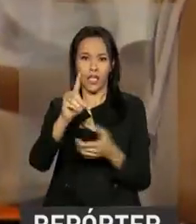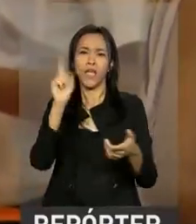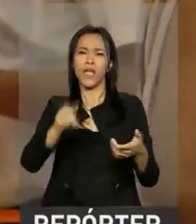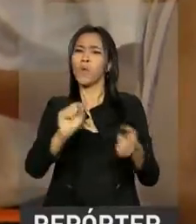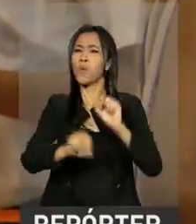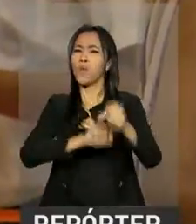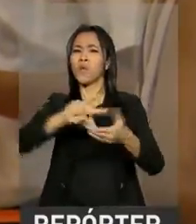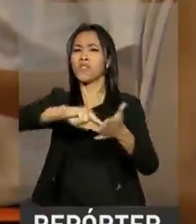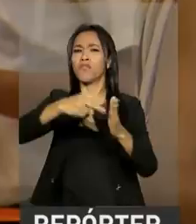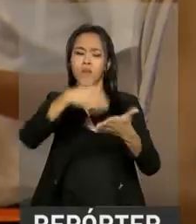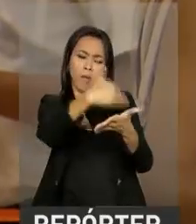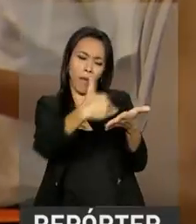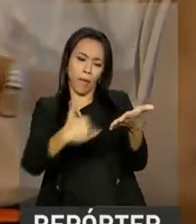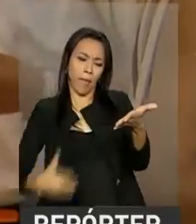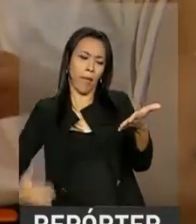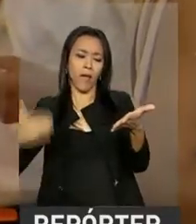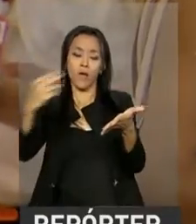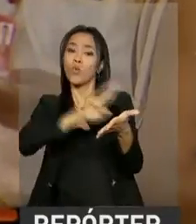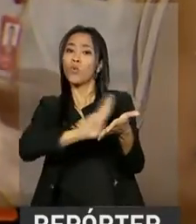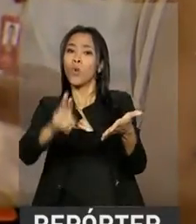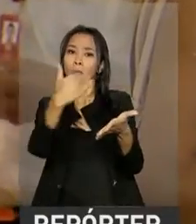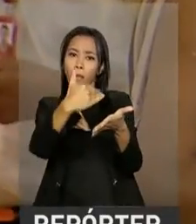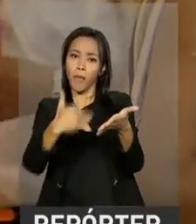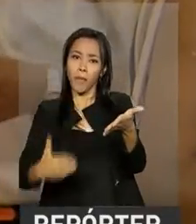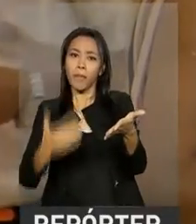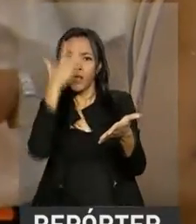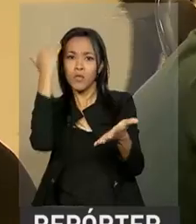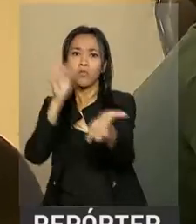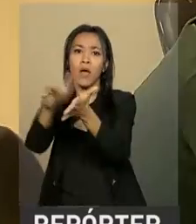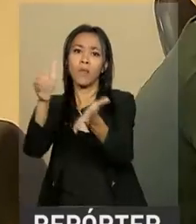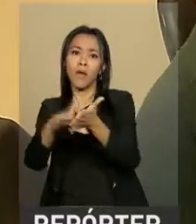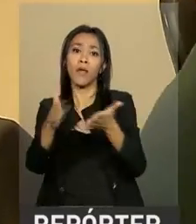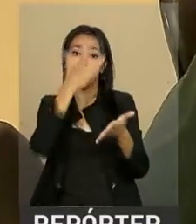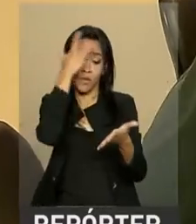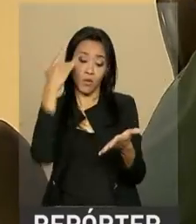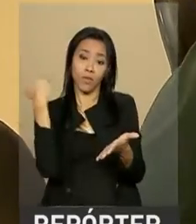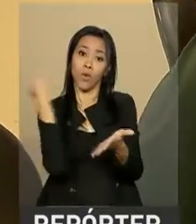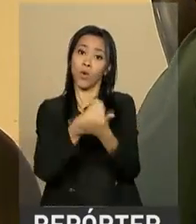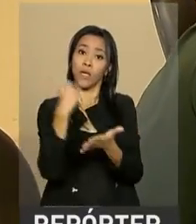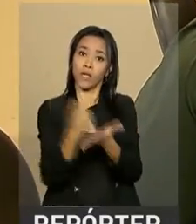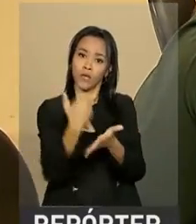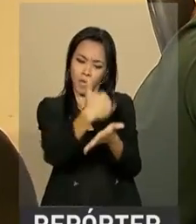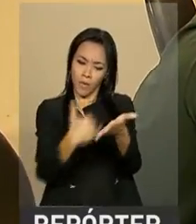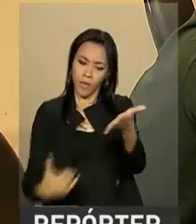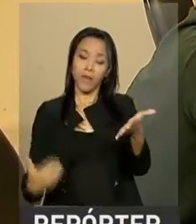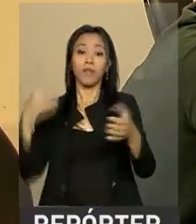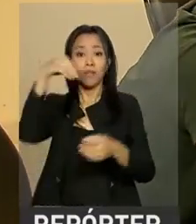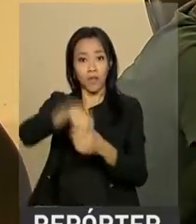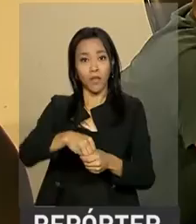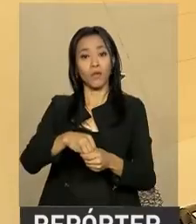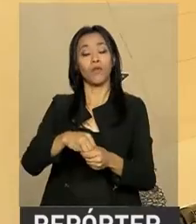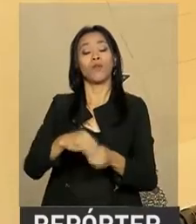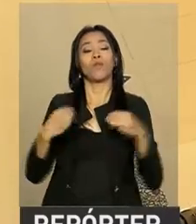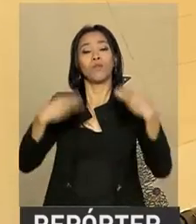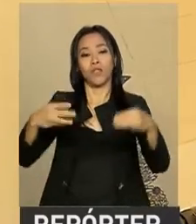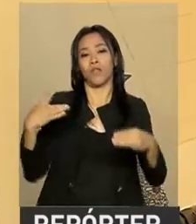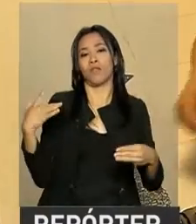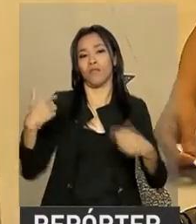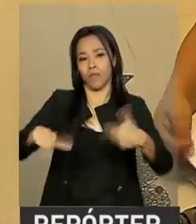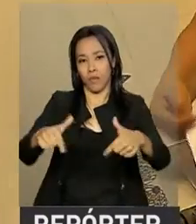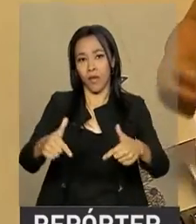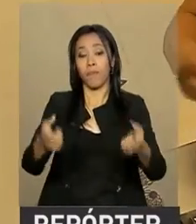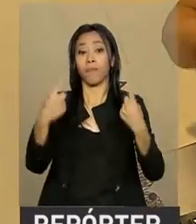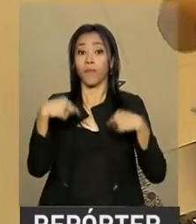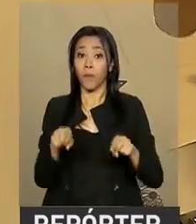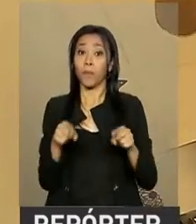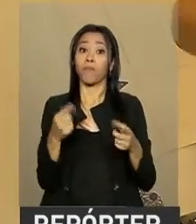e Desempregados do Ministério do Trabalho, 5 tiveram resultados positivos. A avaliação do governo é que o aumento dos